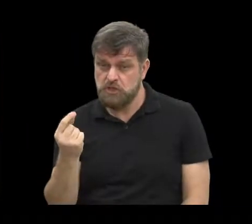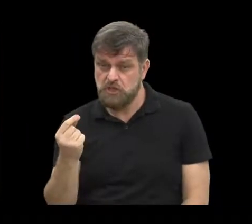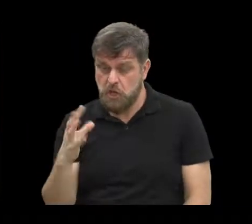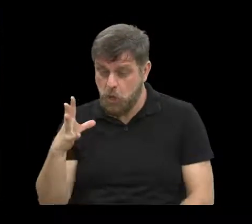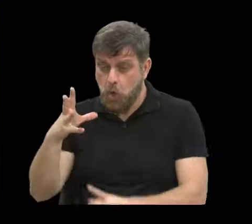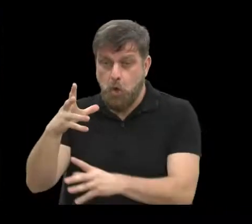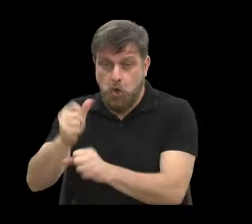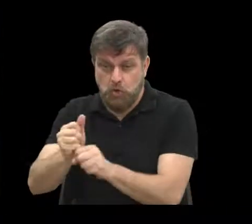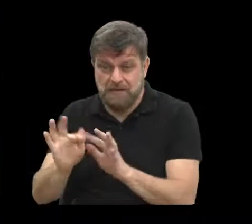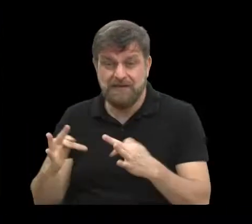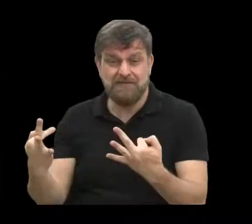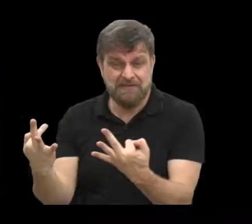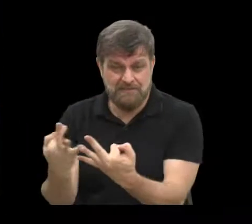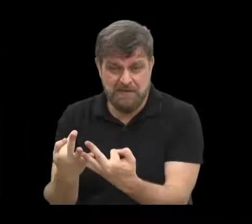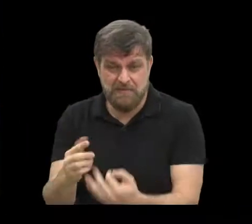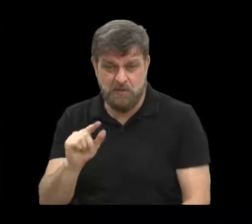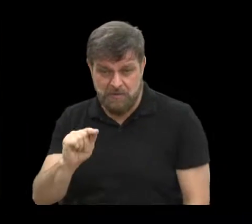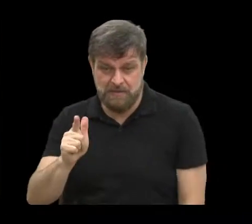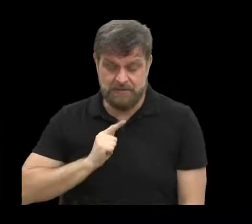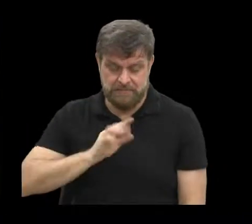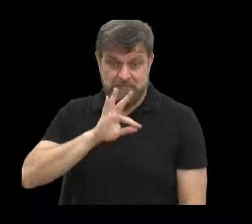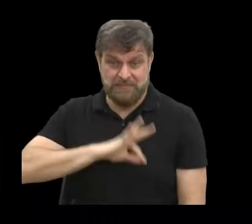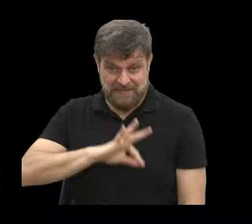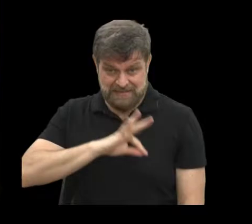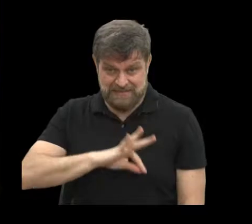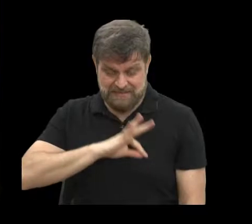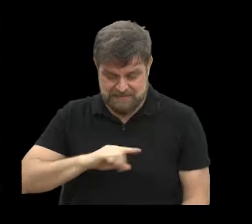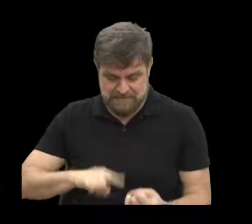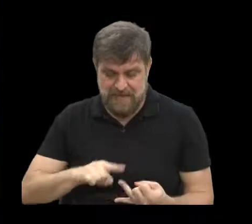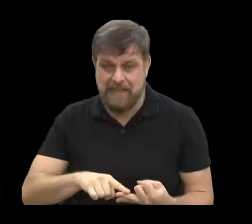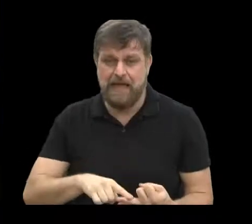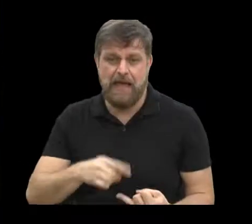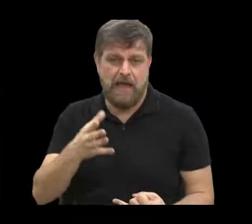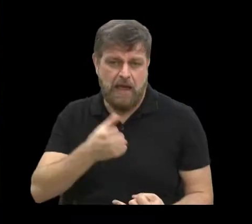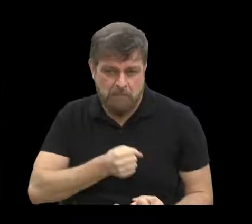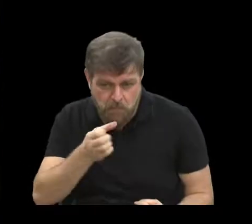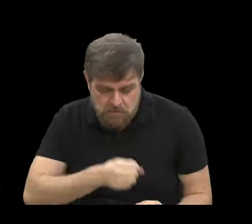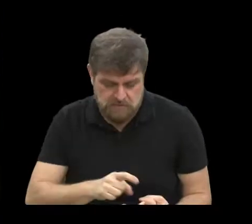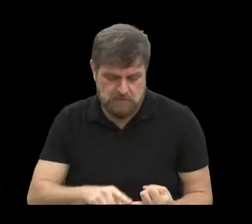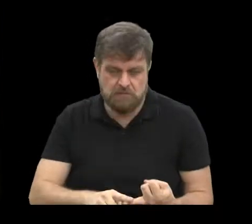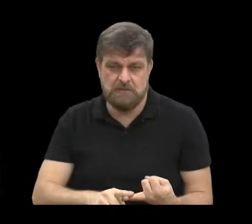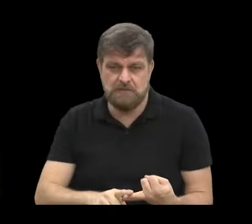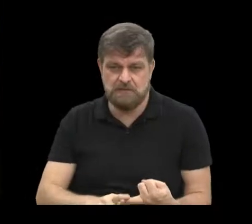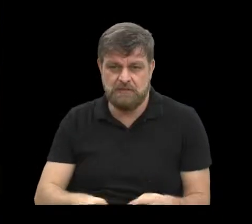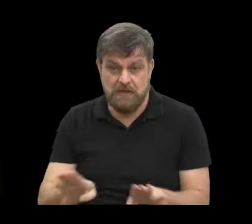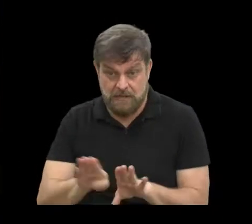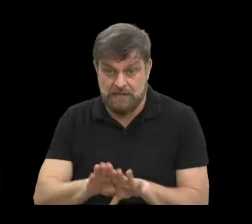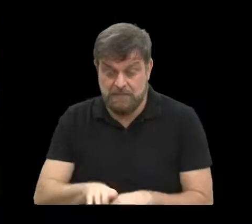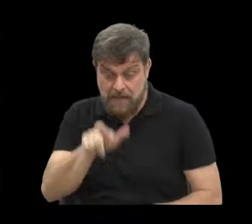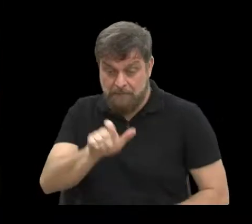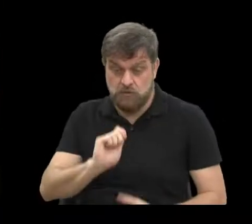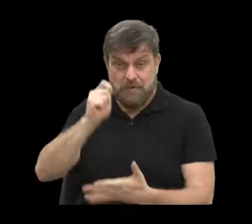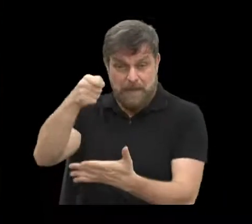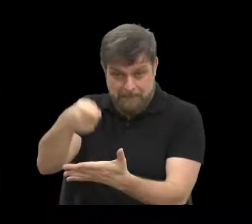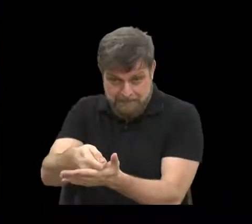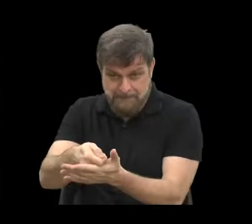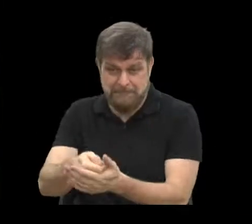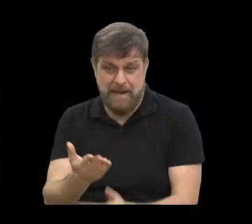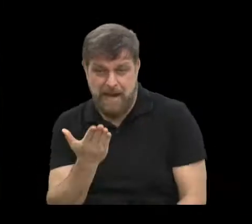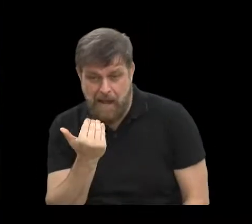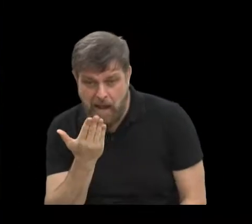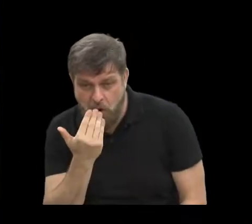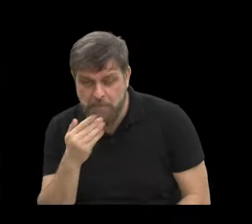entra no cálculo? Salários, proventos, pensões, inclusive pensão alimentícia, benefícios